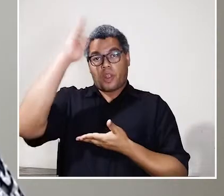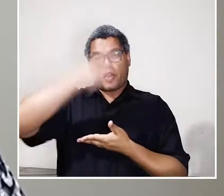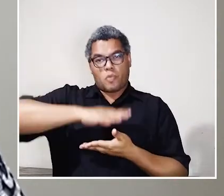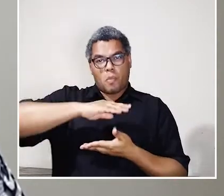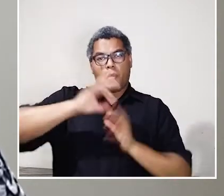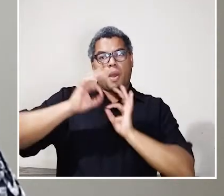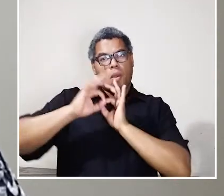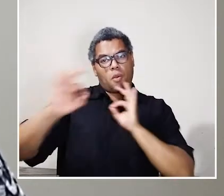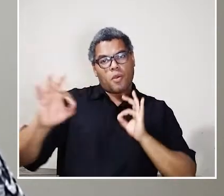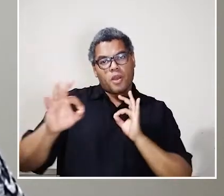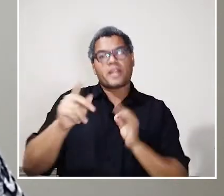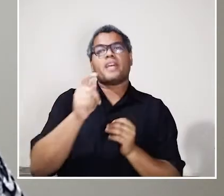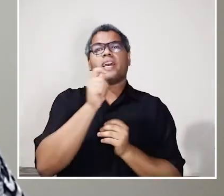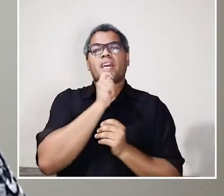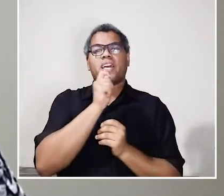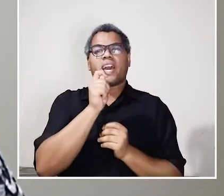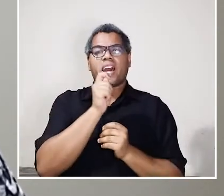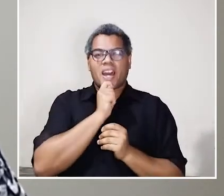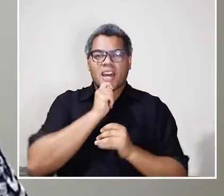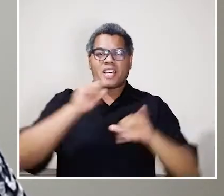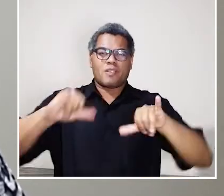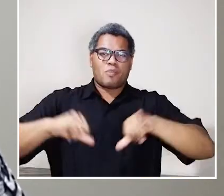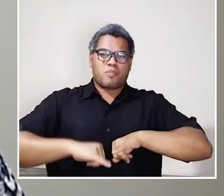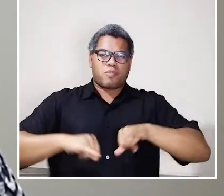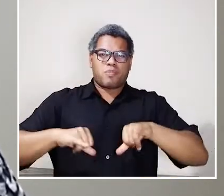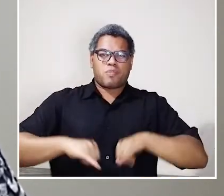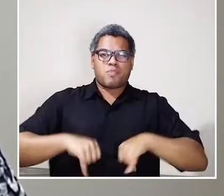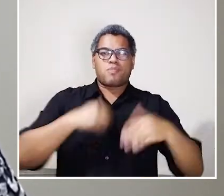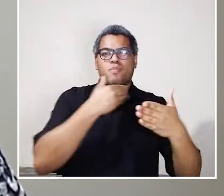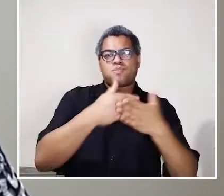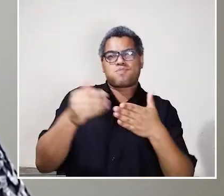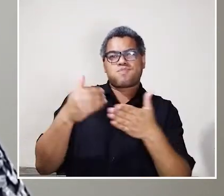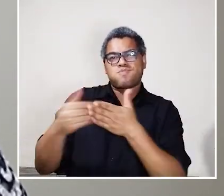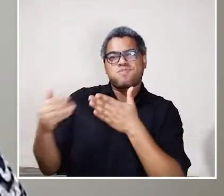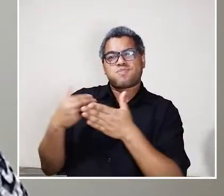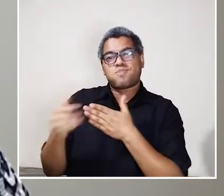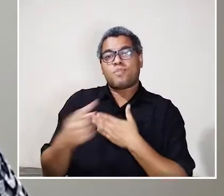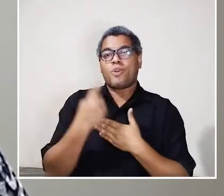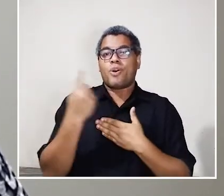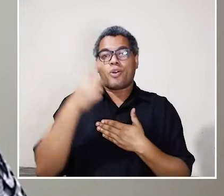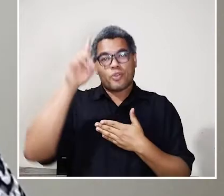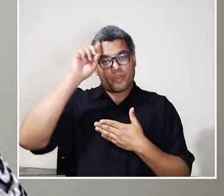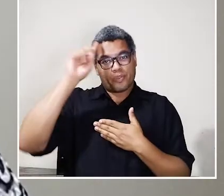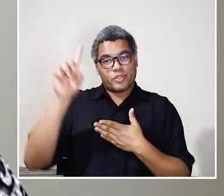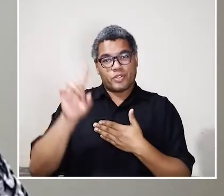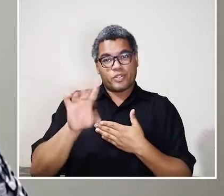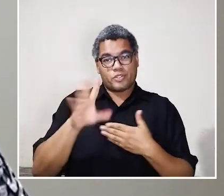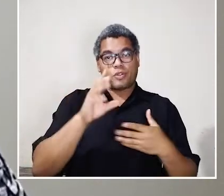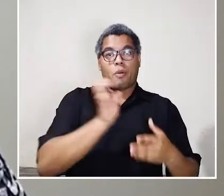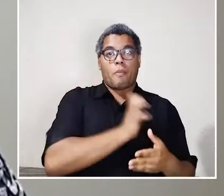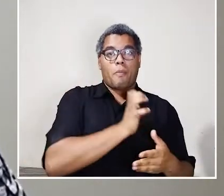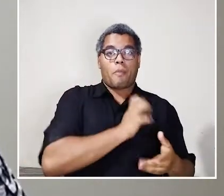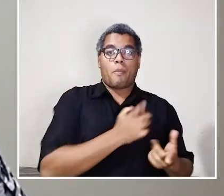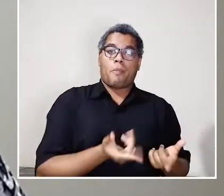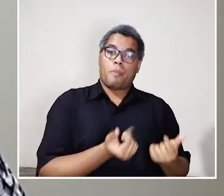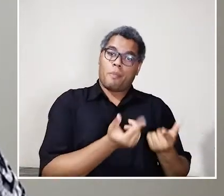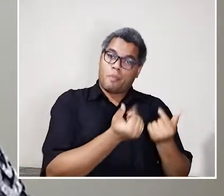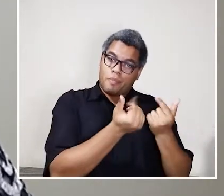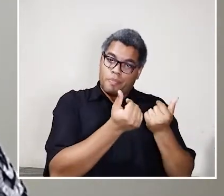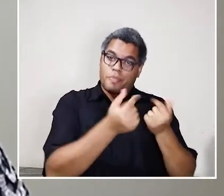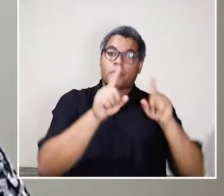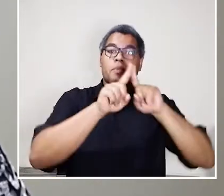mal e mesmo assim foi afligido por tantas perdas. Num dia só ele perdeu todos os seus